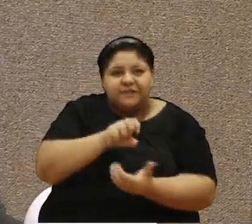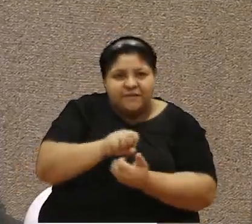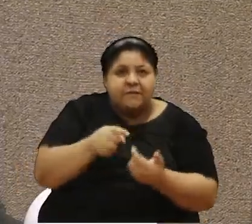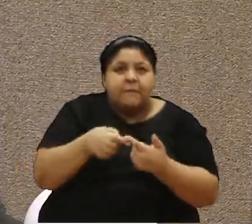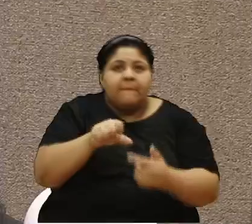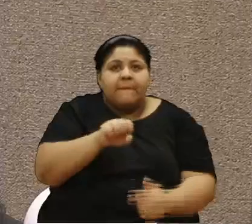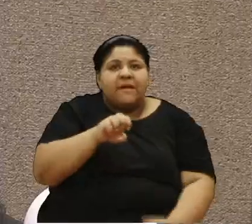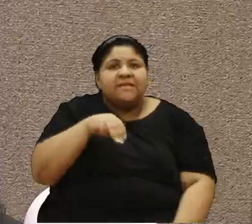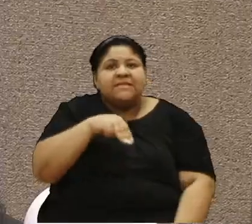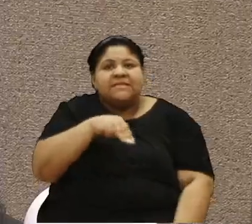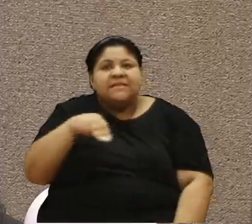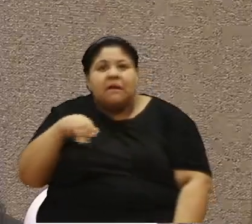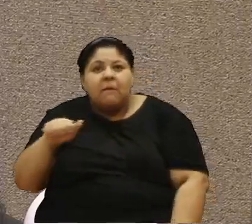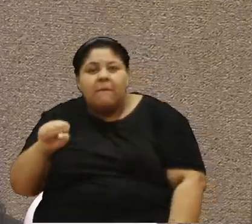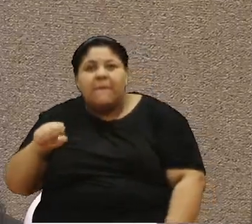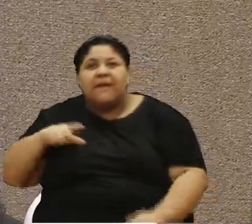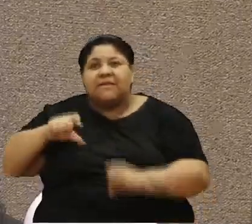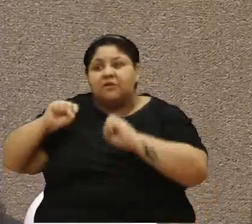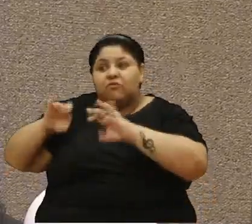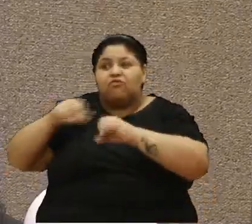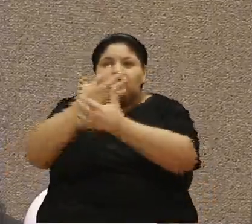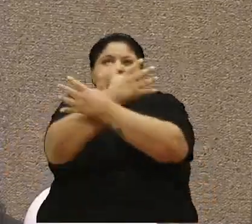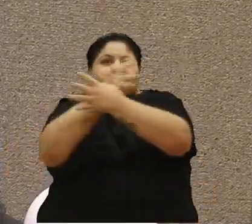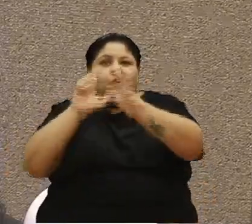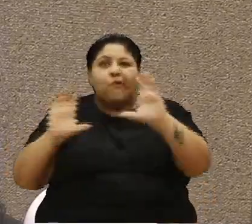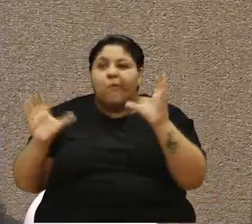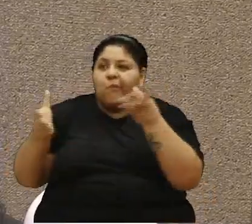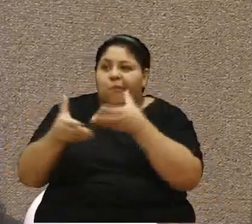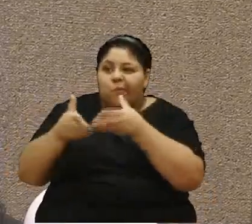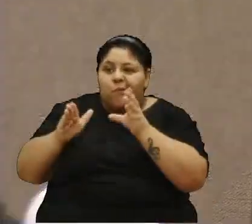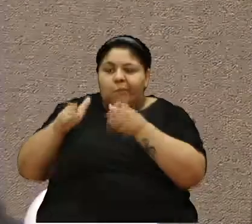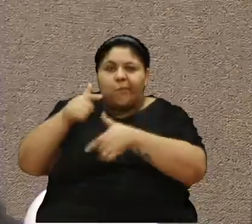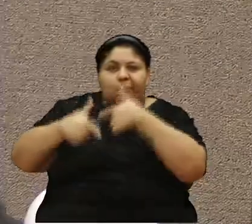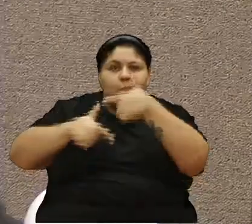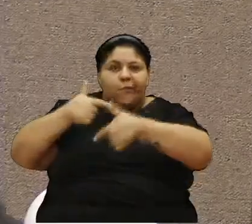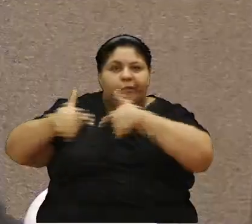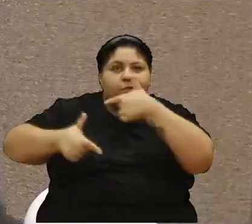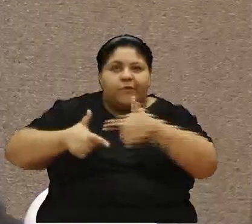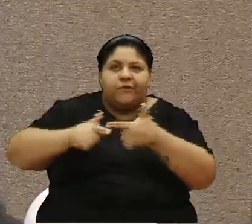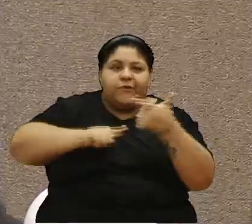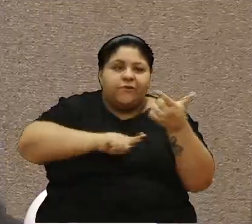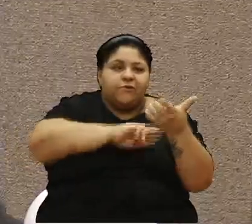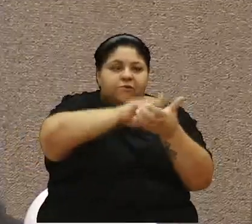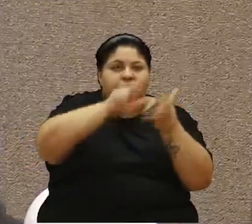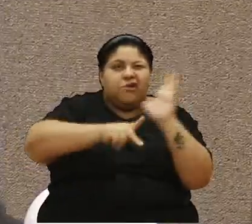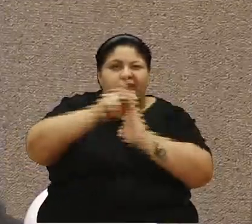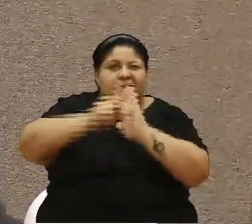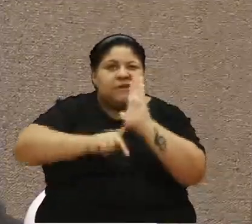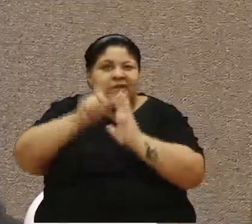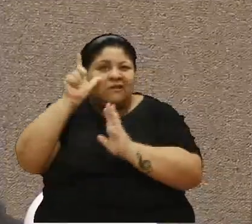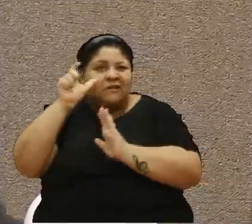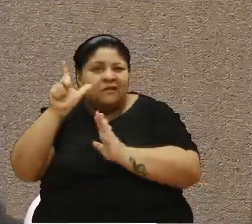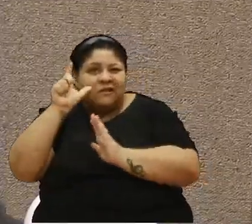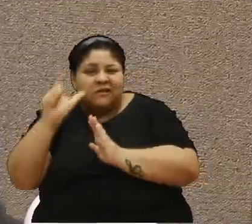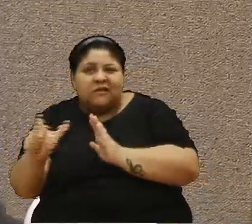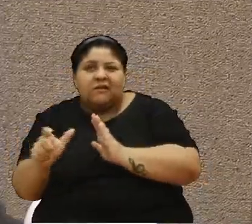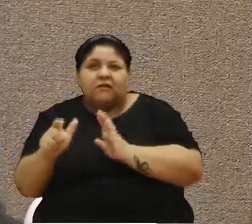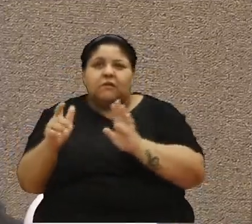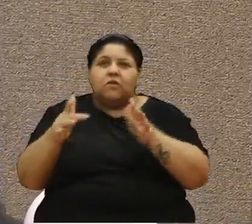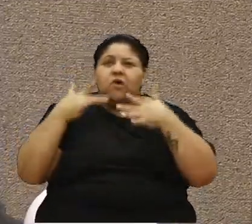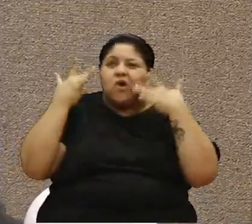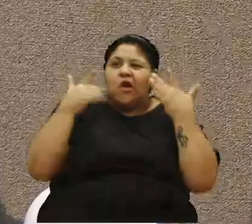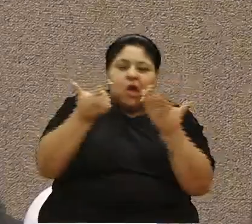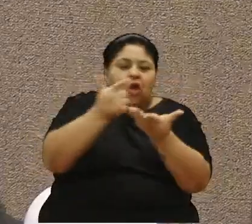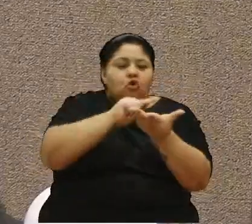CEMAS tem uma educação ambiental, tem um grupo específico trabalhando com isso, com vários projetos interessantes, com peças de teatro, com